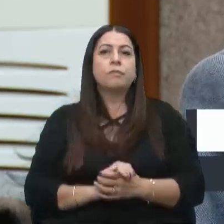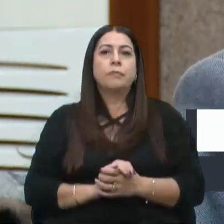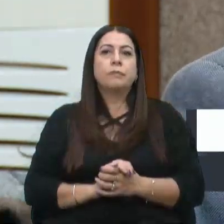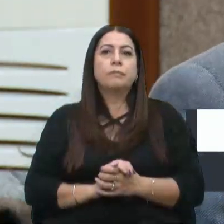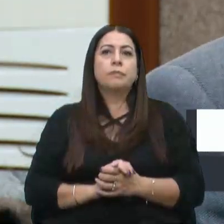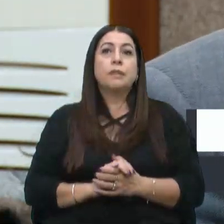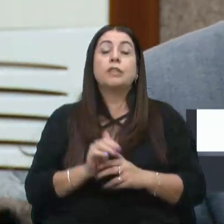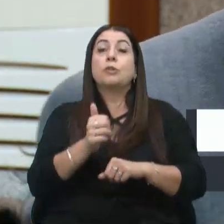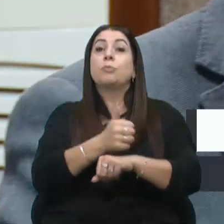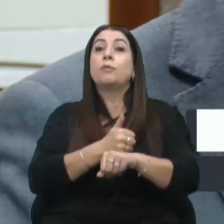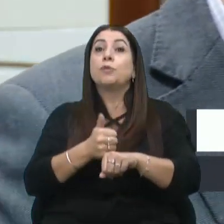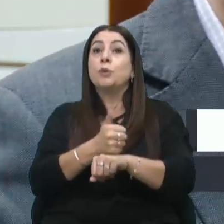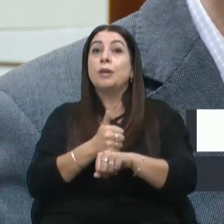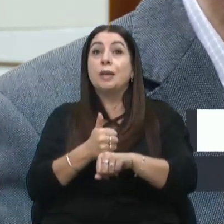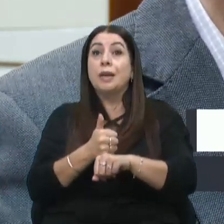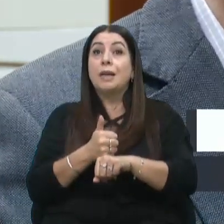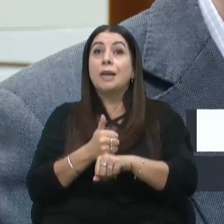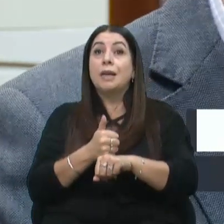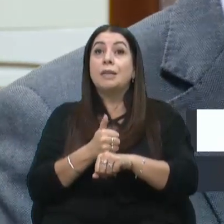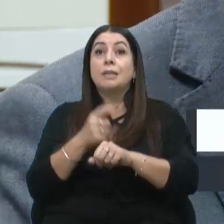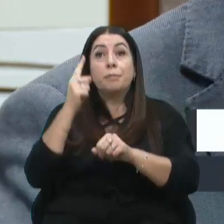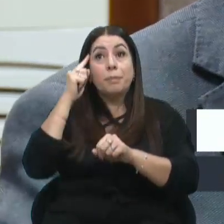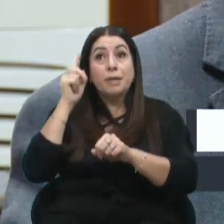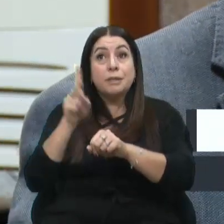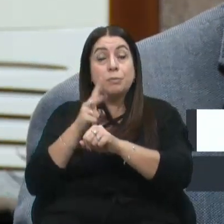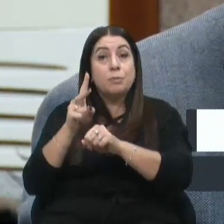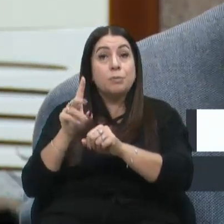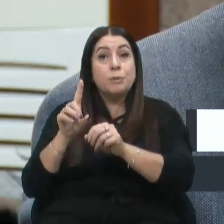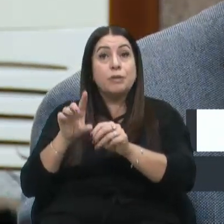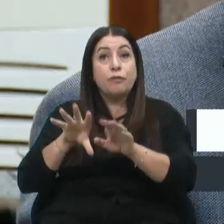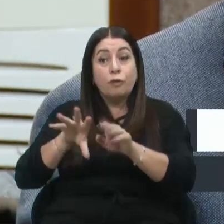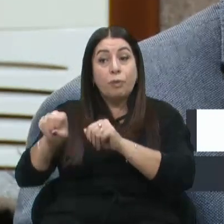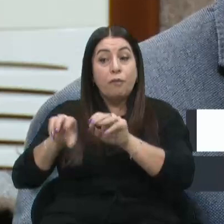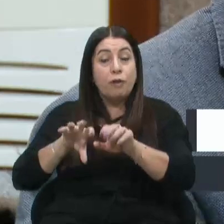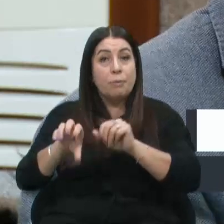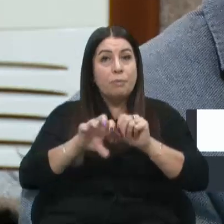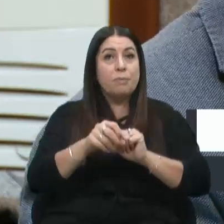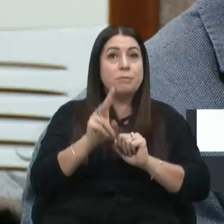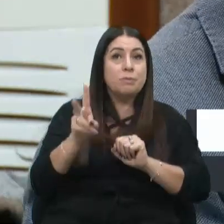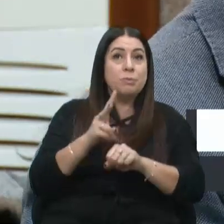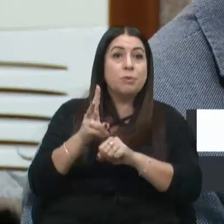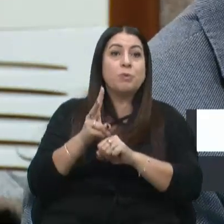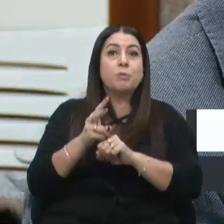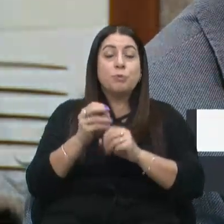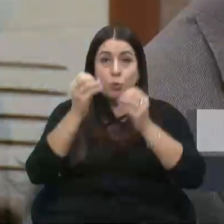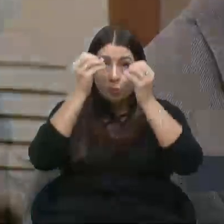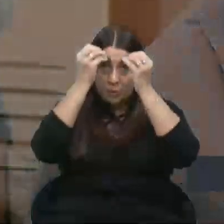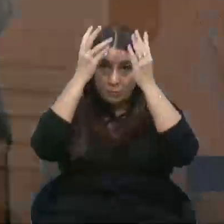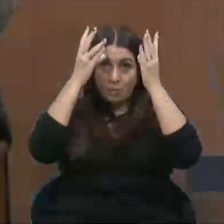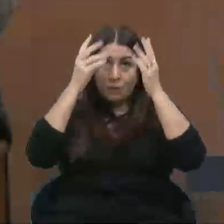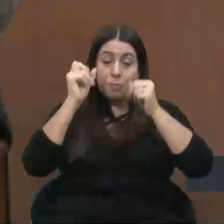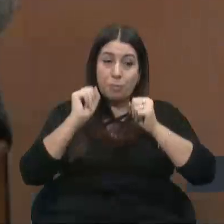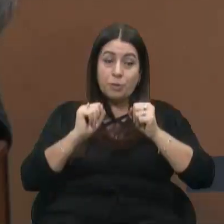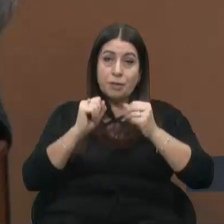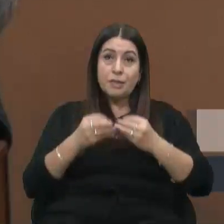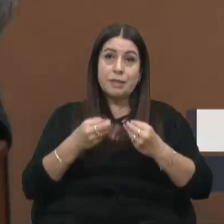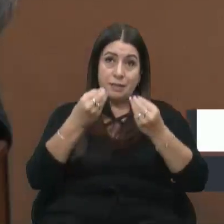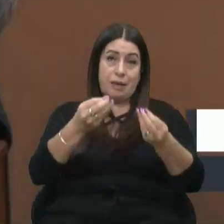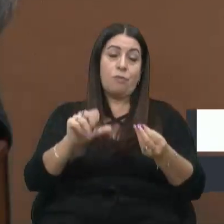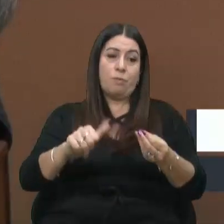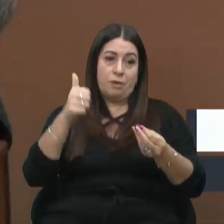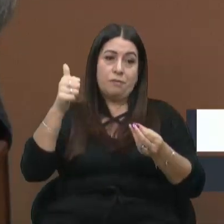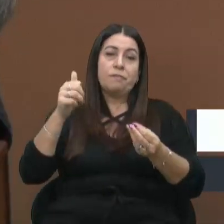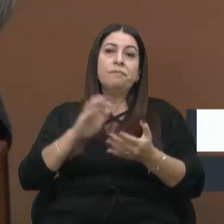de profissionais que tem buscado se especializar se graduar sempre buscando conhecimento para poder entregar o